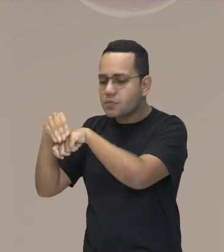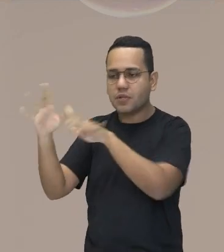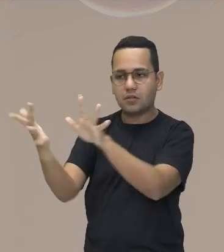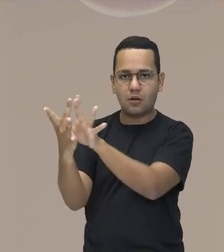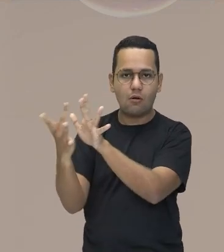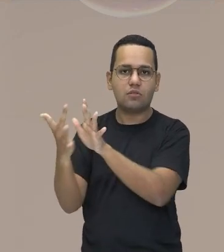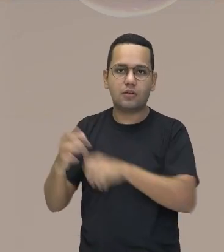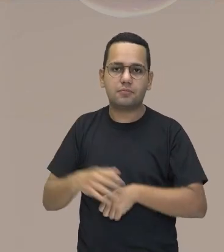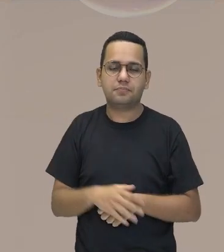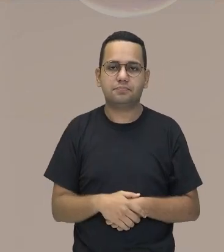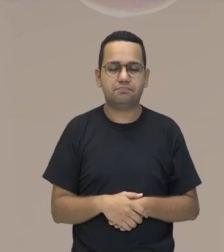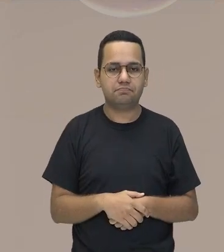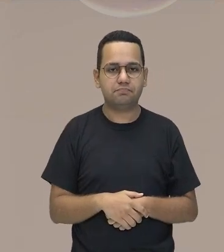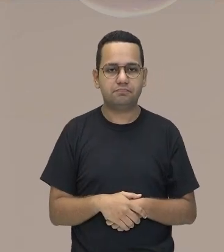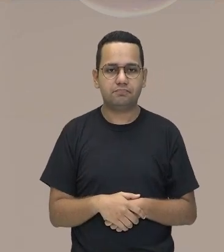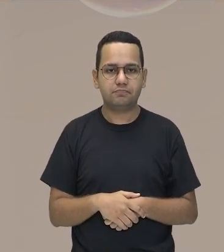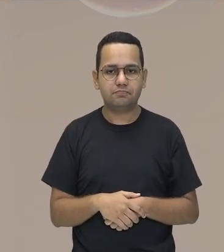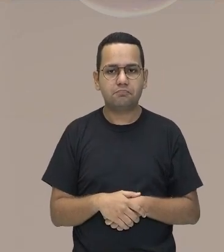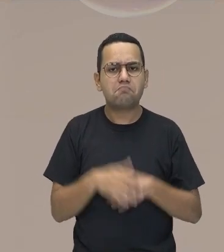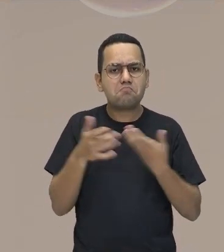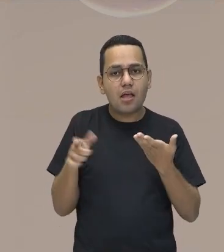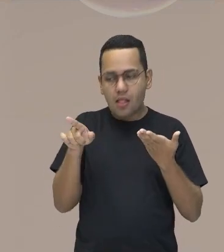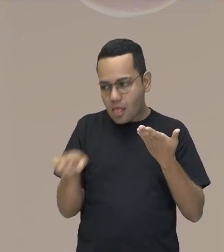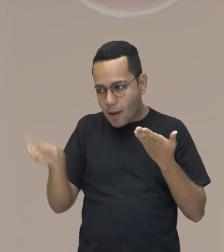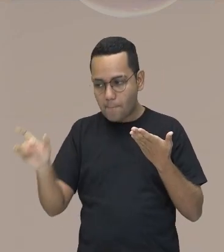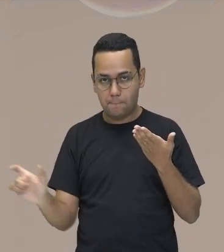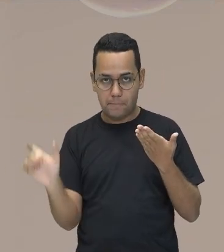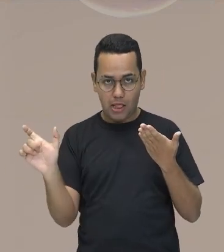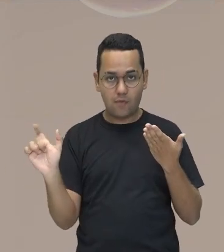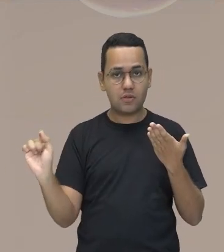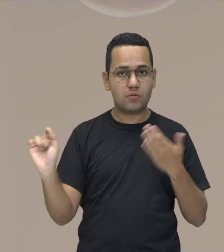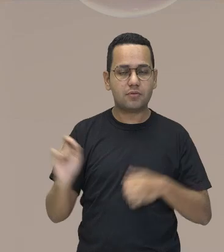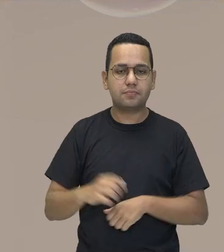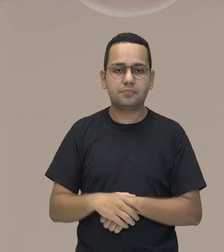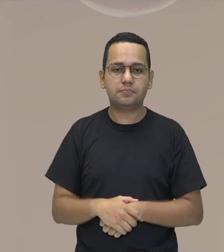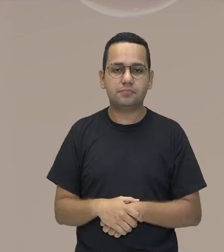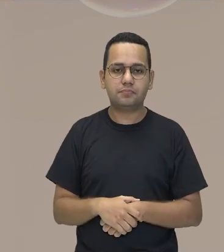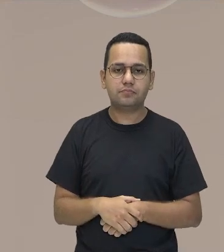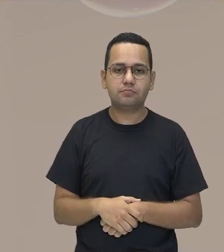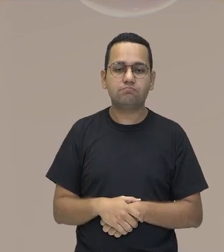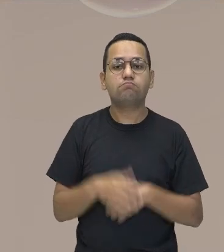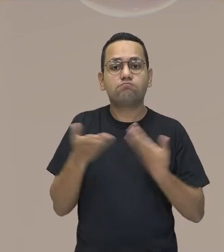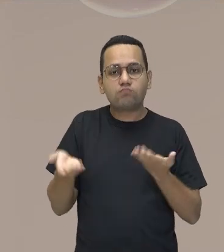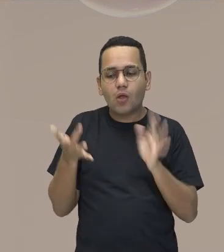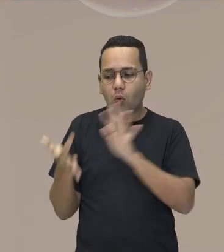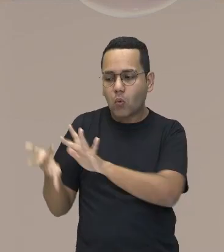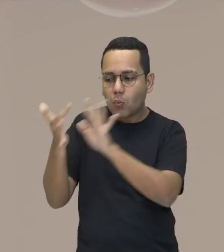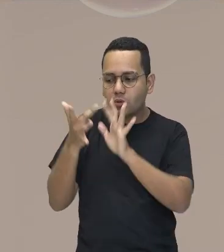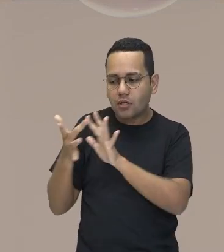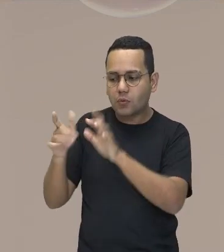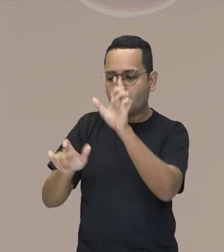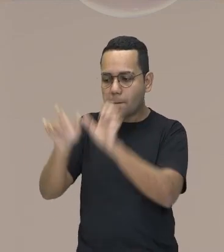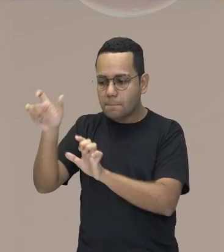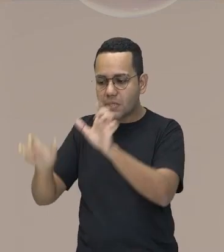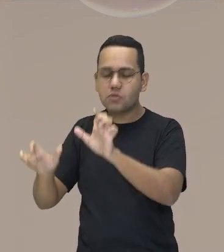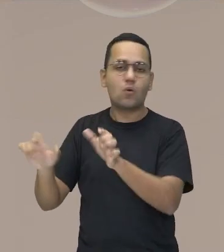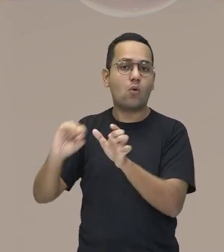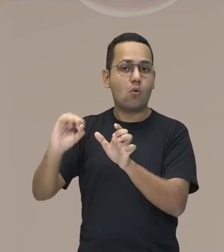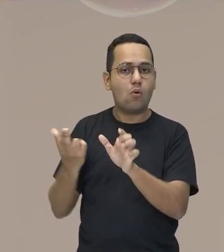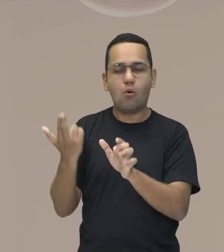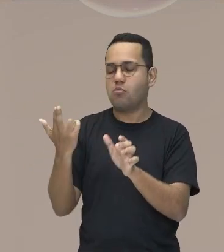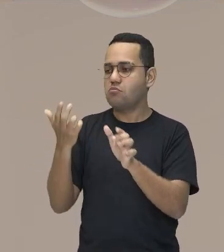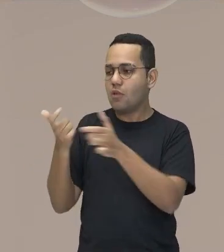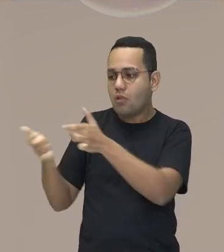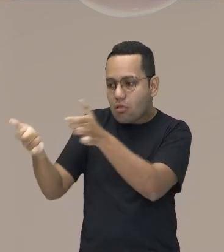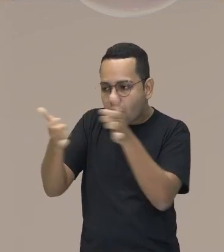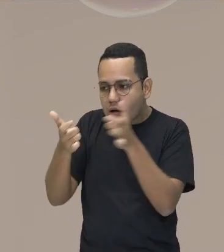né? Então, nada mais, o networking não é nada mais do que os contatos que você faz a partir de um determinado contato. Você